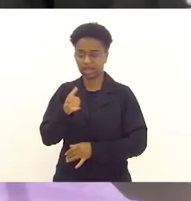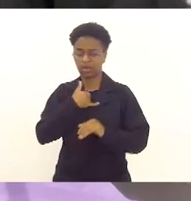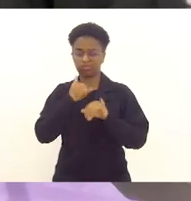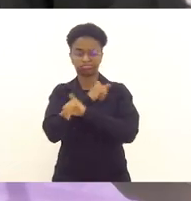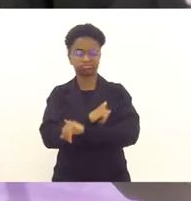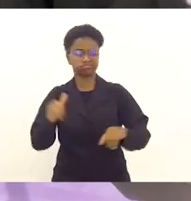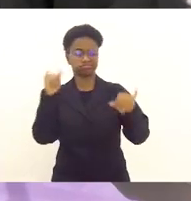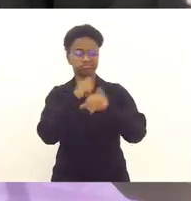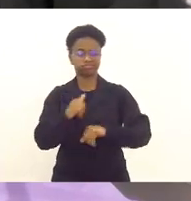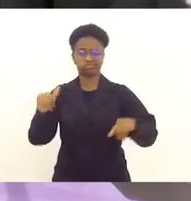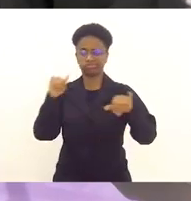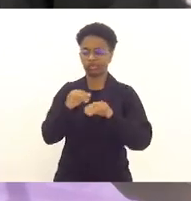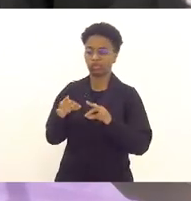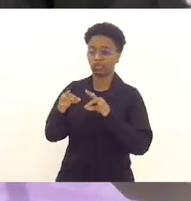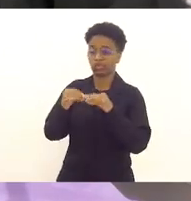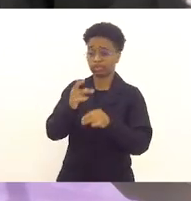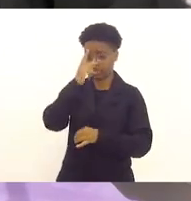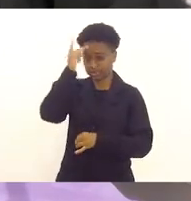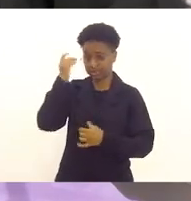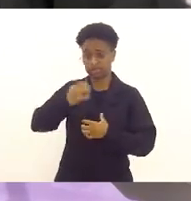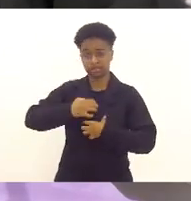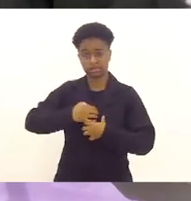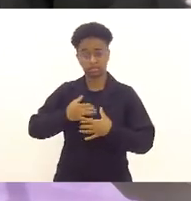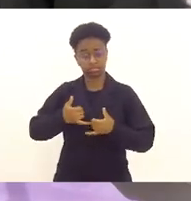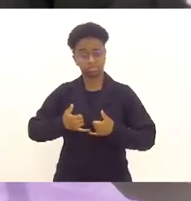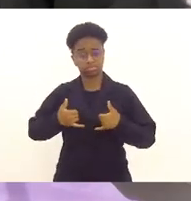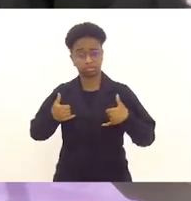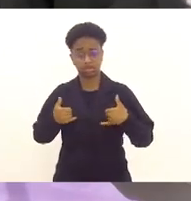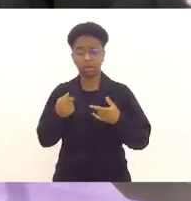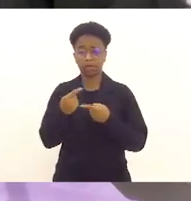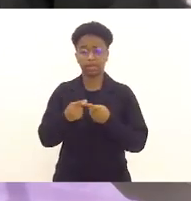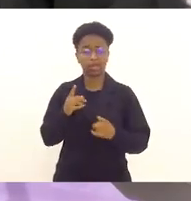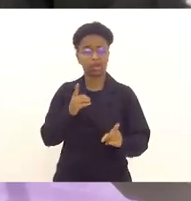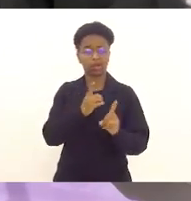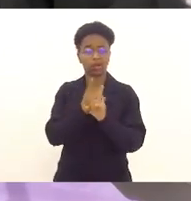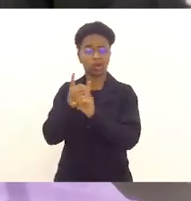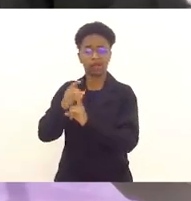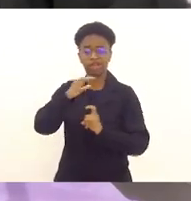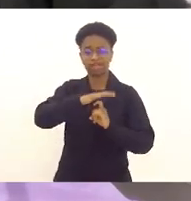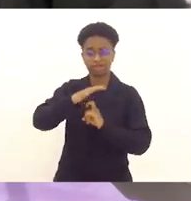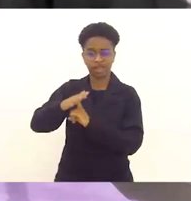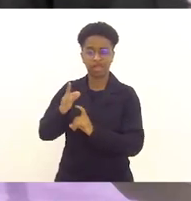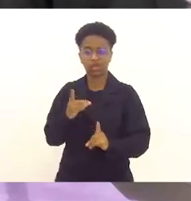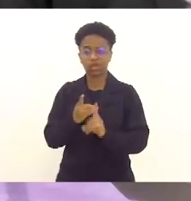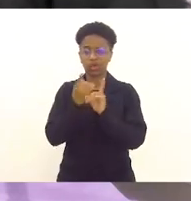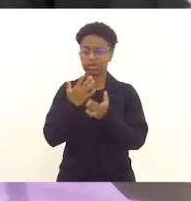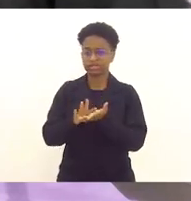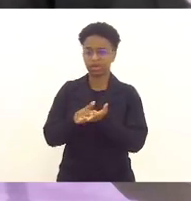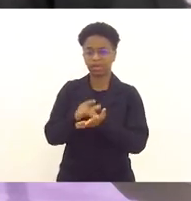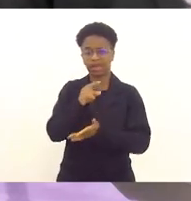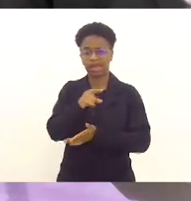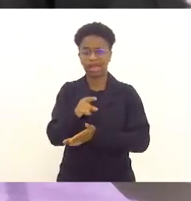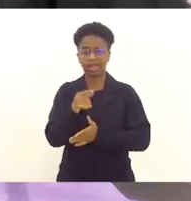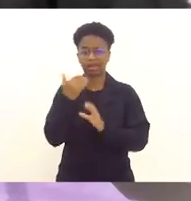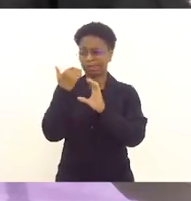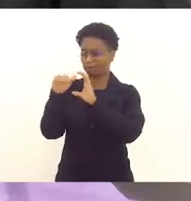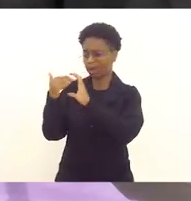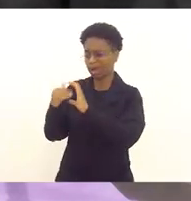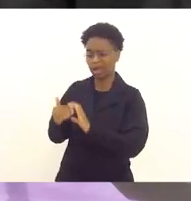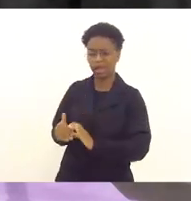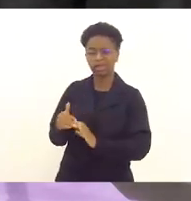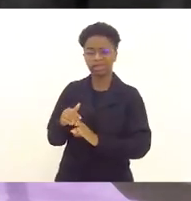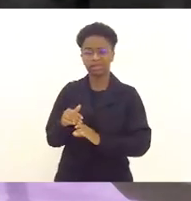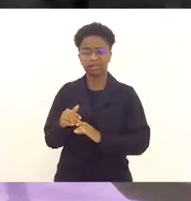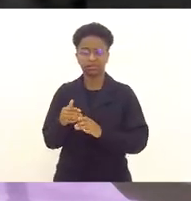né uma honra é uma deputada que eu encontro na feira no samba ela manda o que ela faz no e-mail e